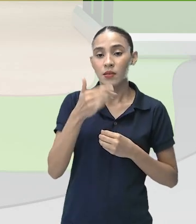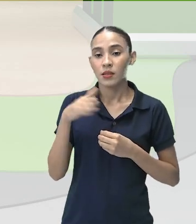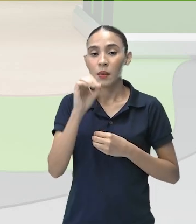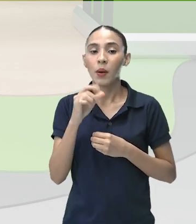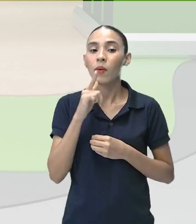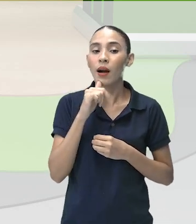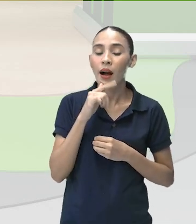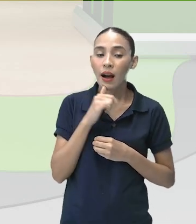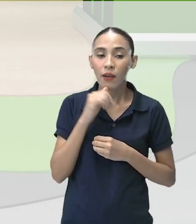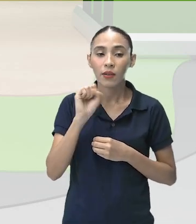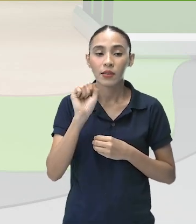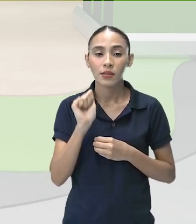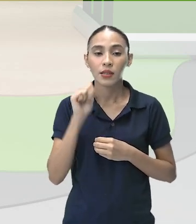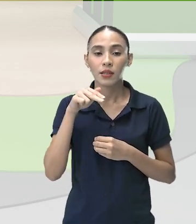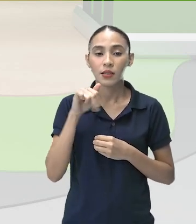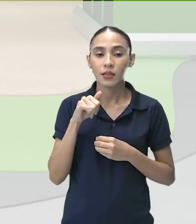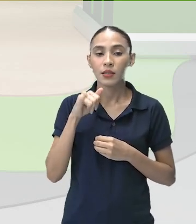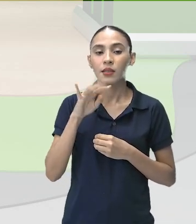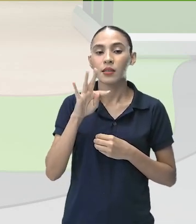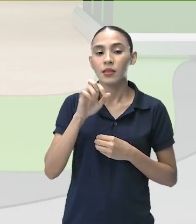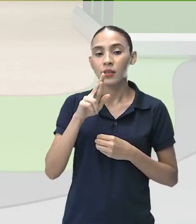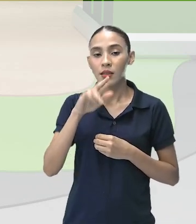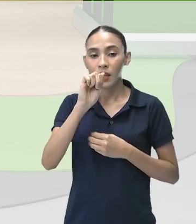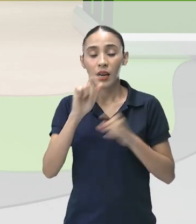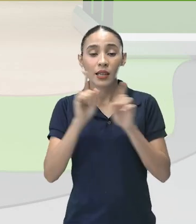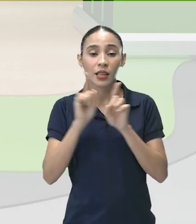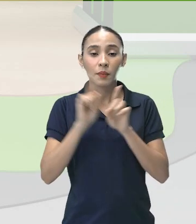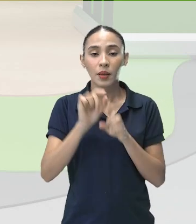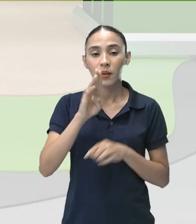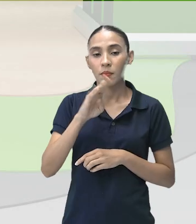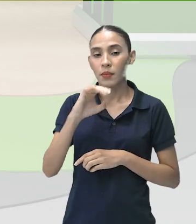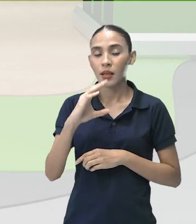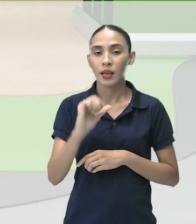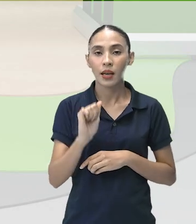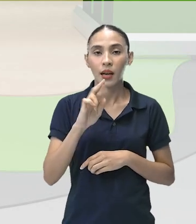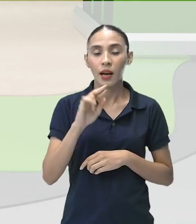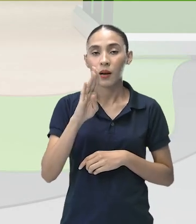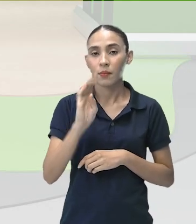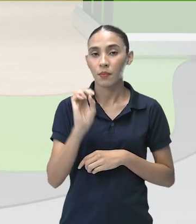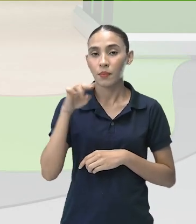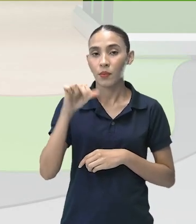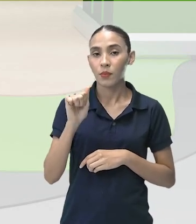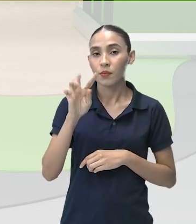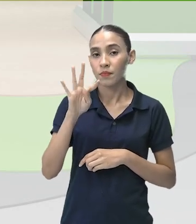o sabão, a água sanitária, por exemplo, bem como o bicarbonato de sódio.